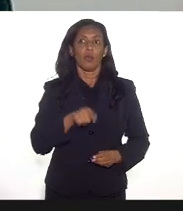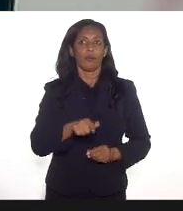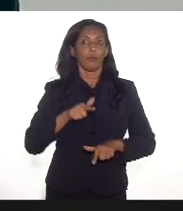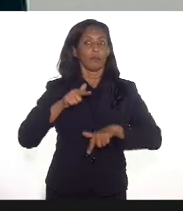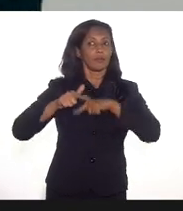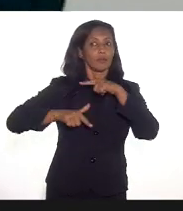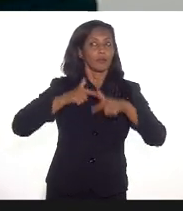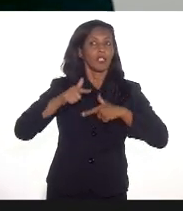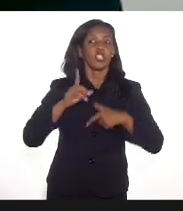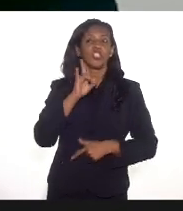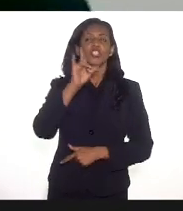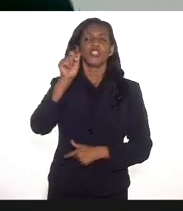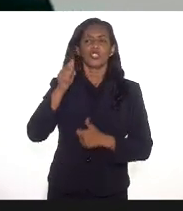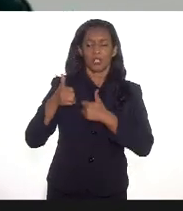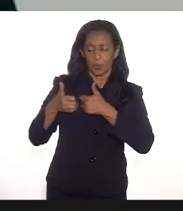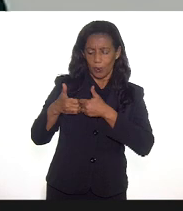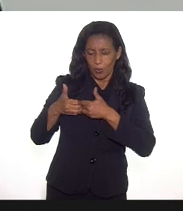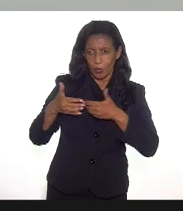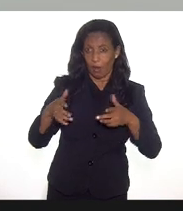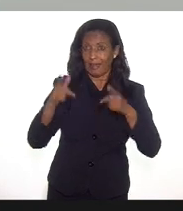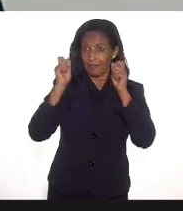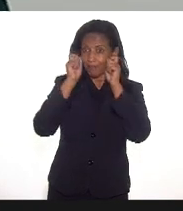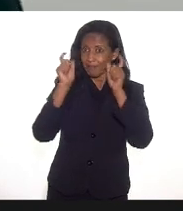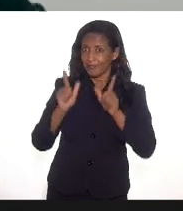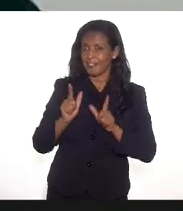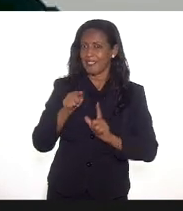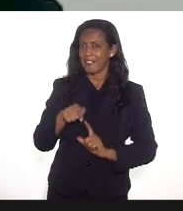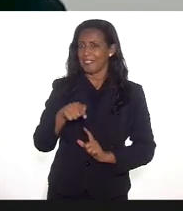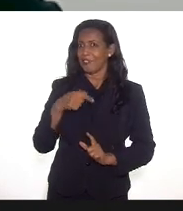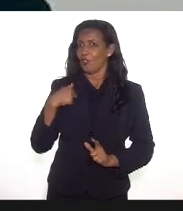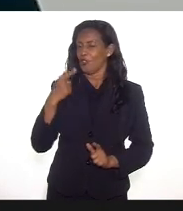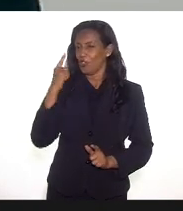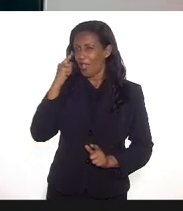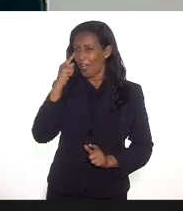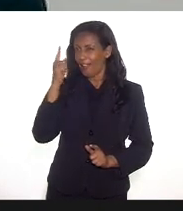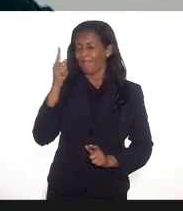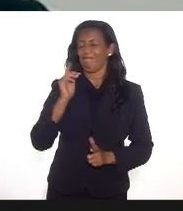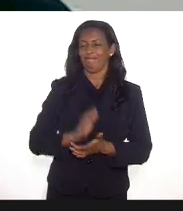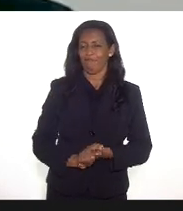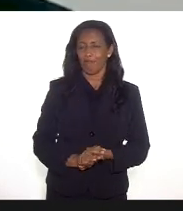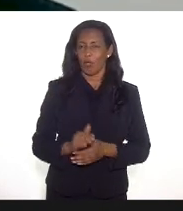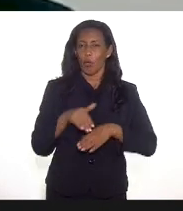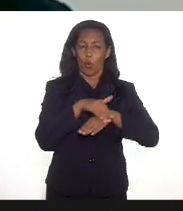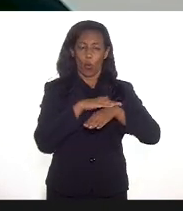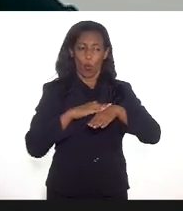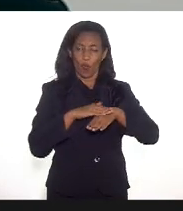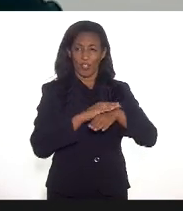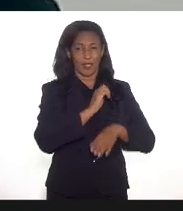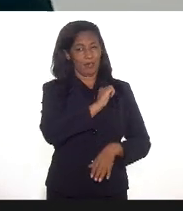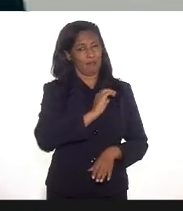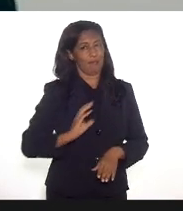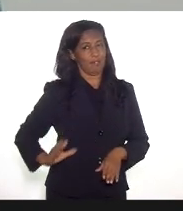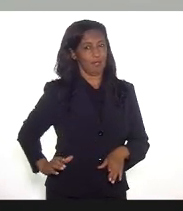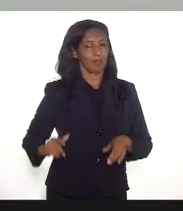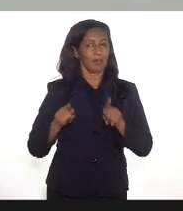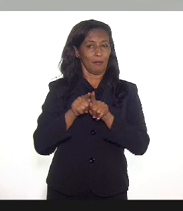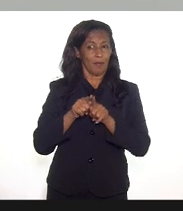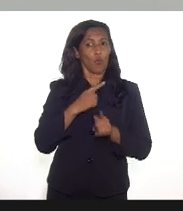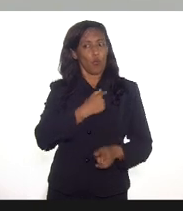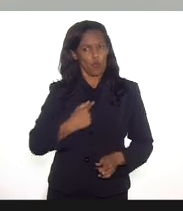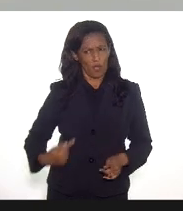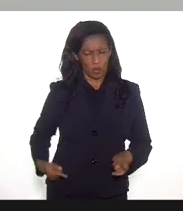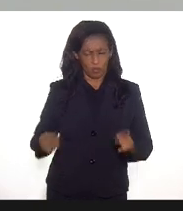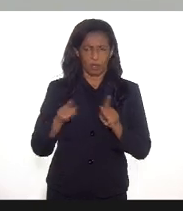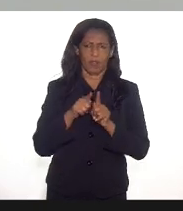da data do começo. Nelson chamou atenção para isso, eu já tinha esse apontamento, já conversei isso com o presidente Ciliano também e com o governador Cláudio